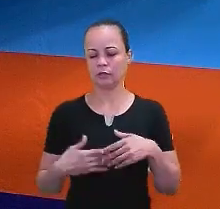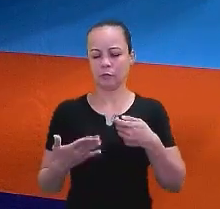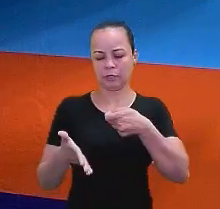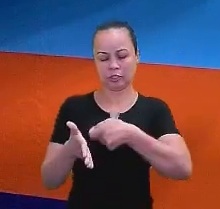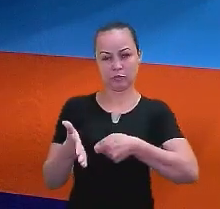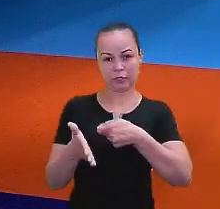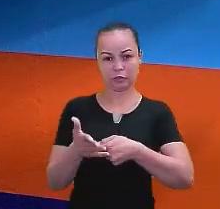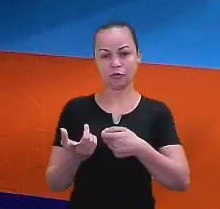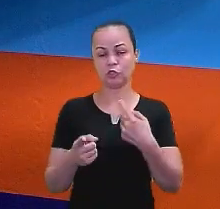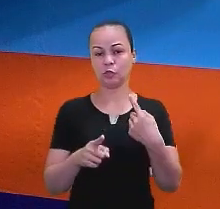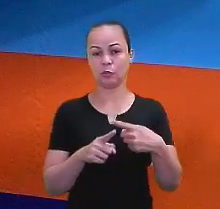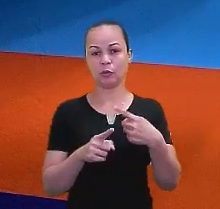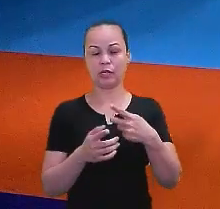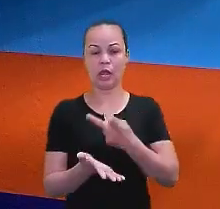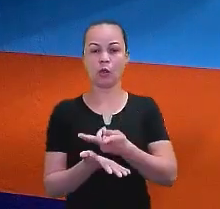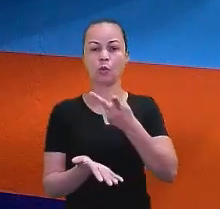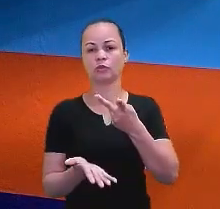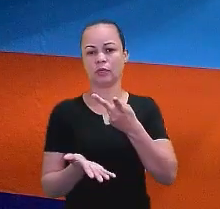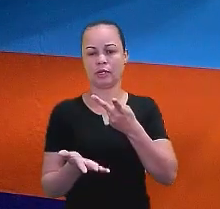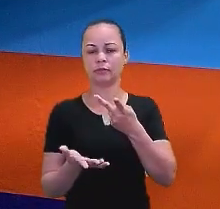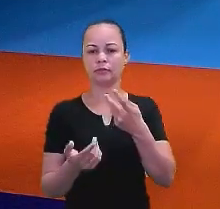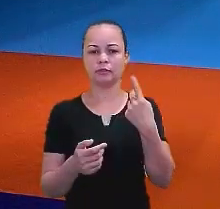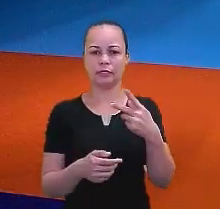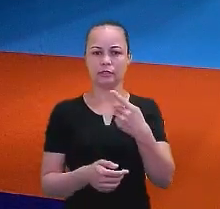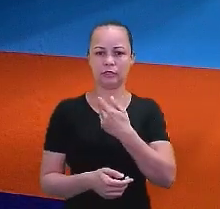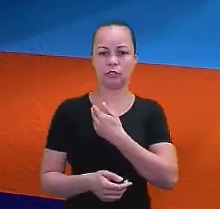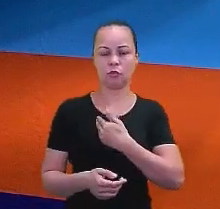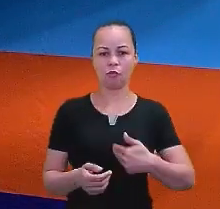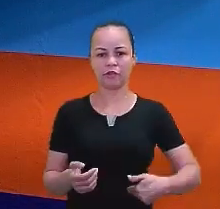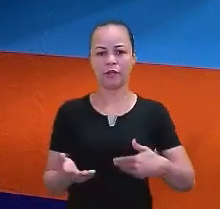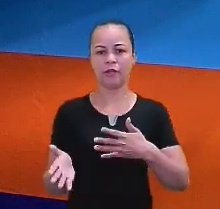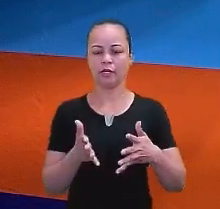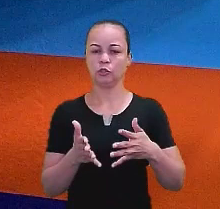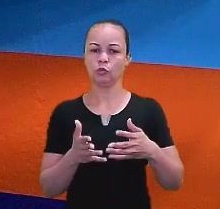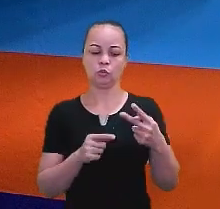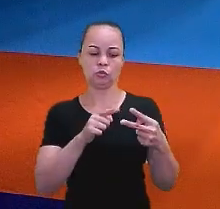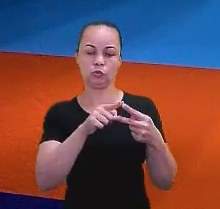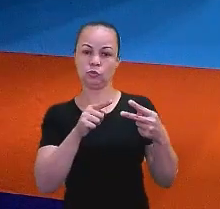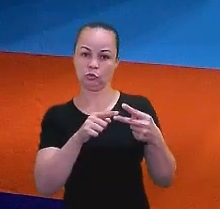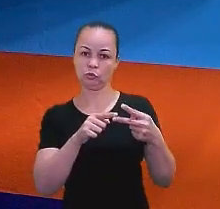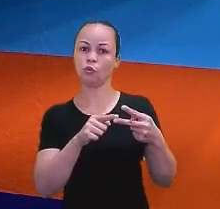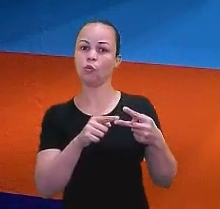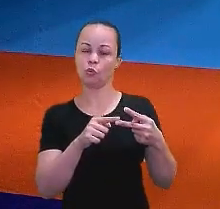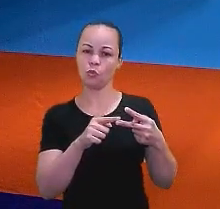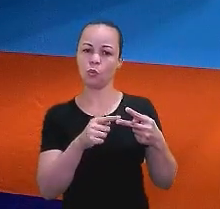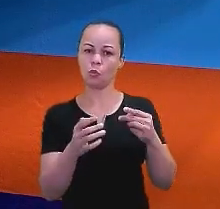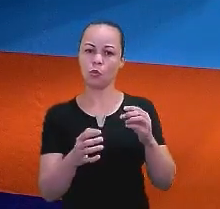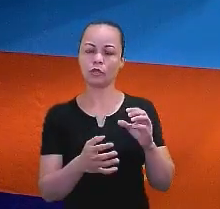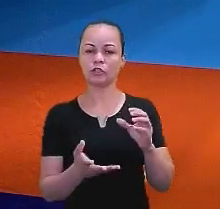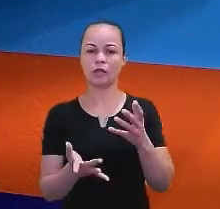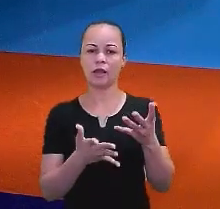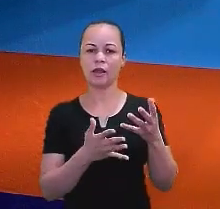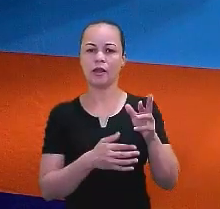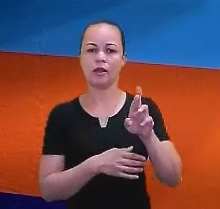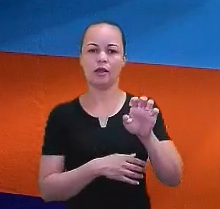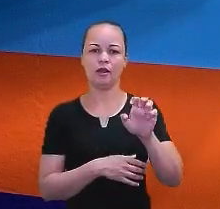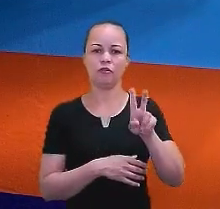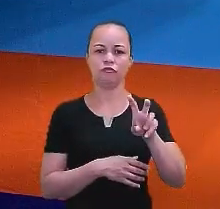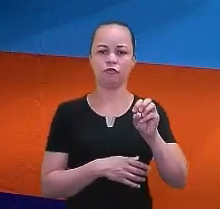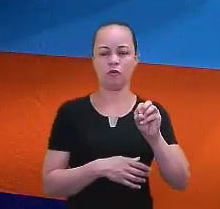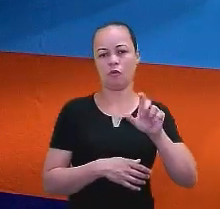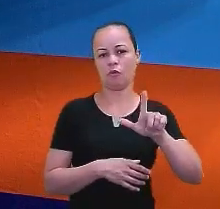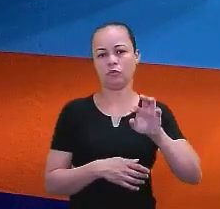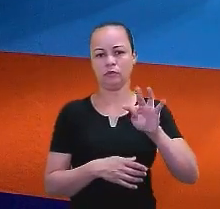que acontece durante sua governabilidade duas revoltas, a revolta federalista e